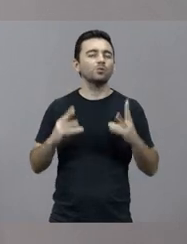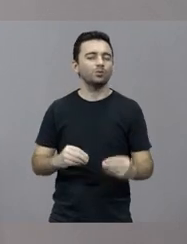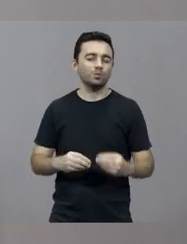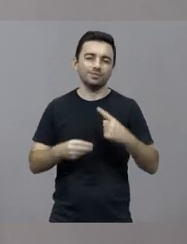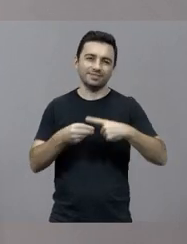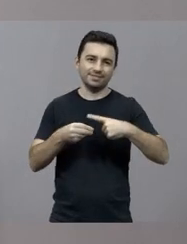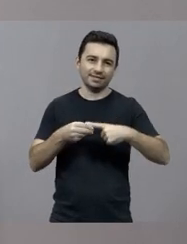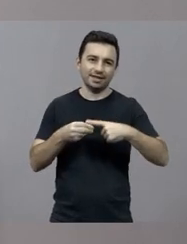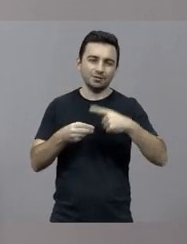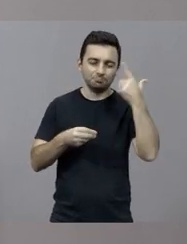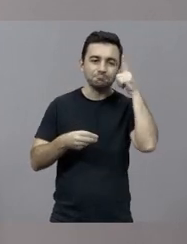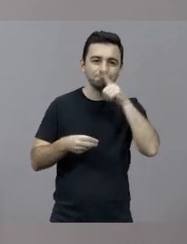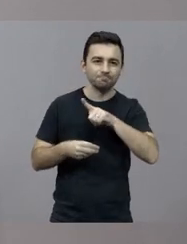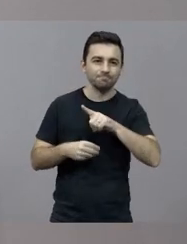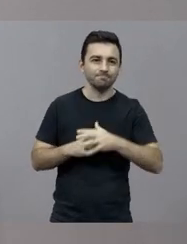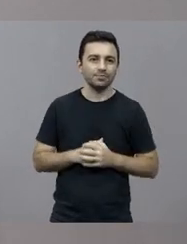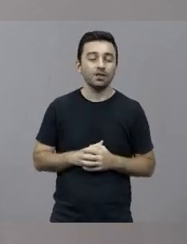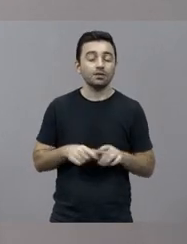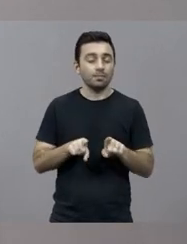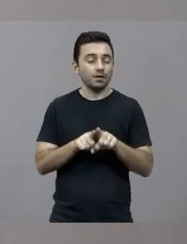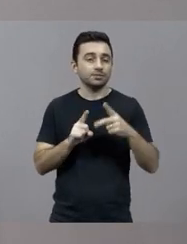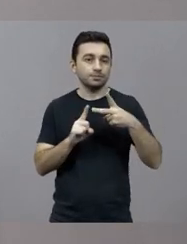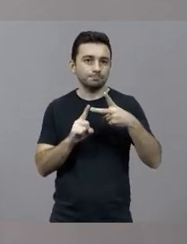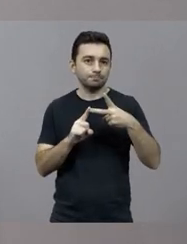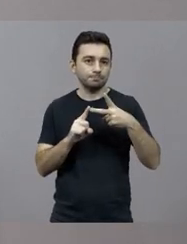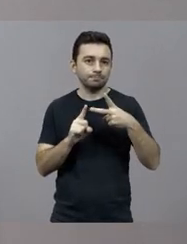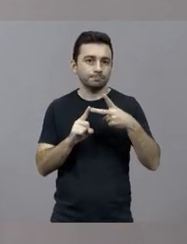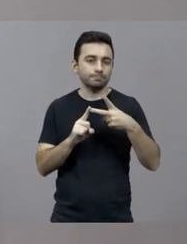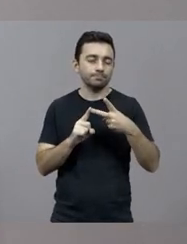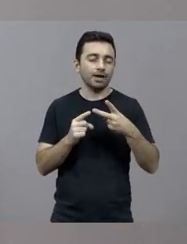agraciadas. A segunda questão, senhor presidente, eu